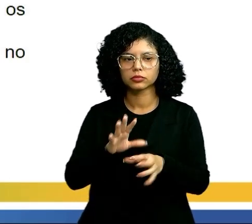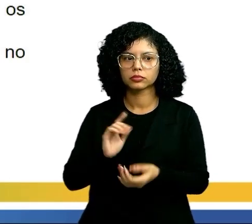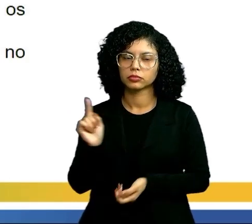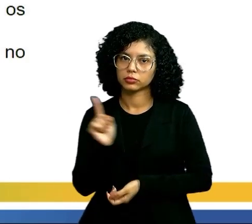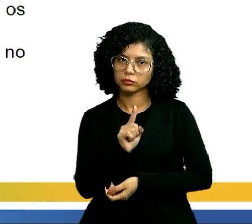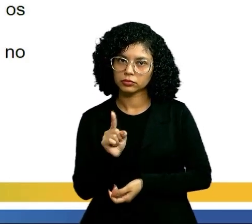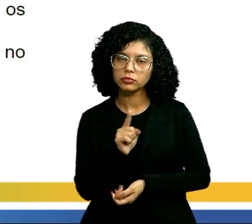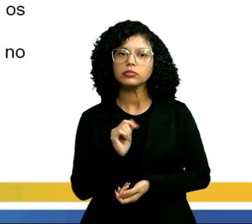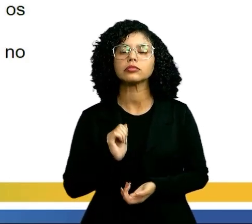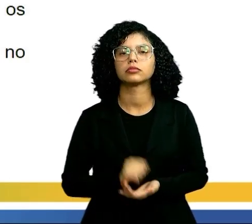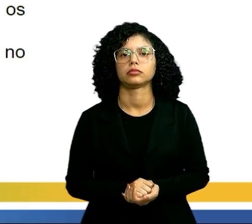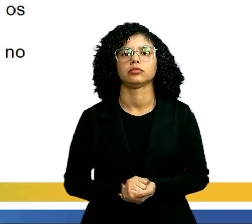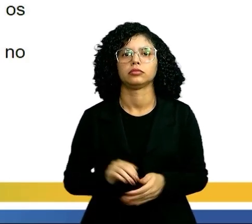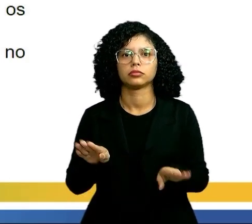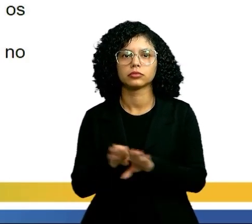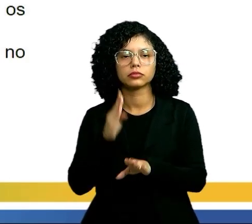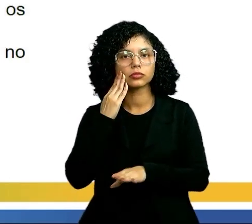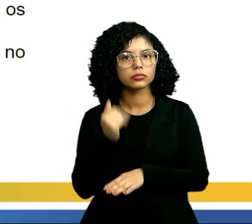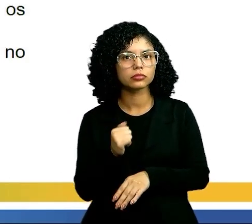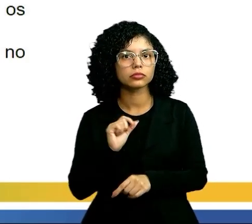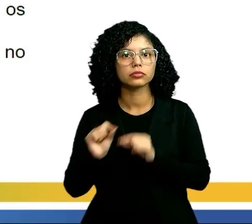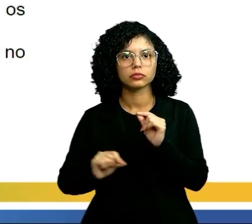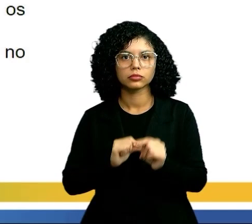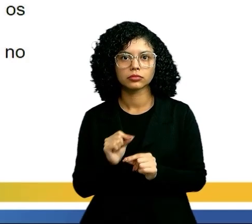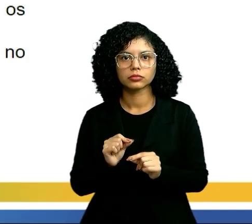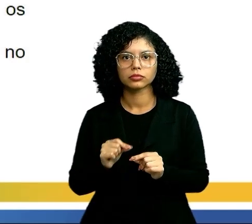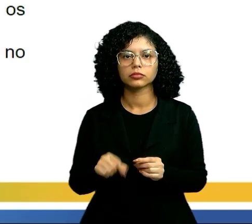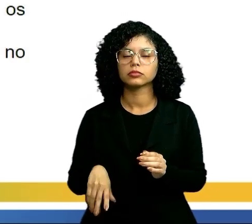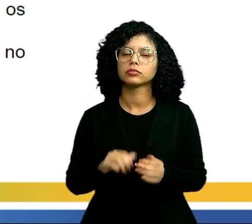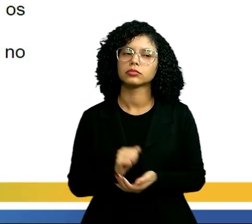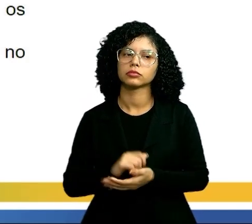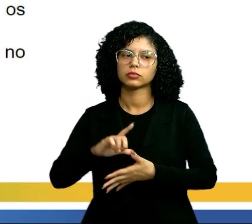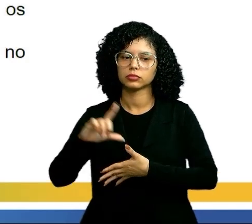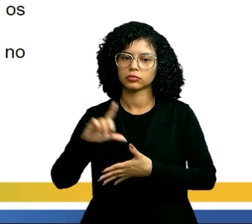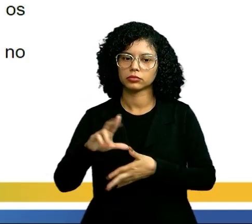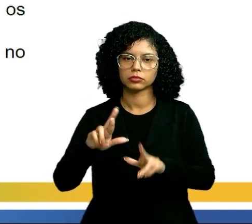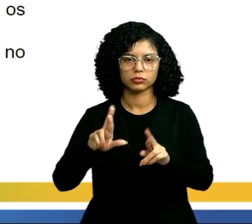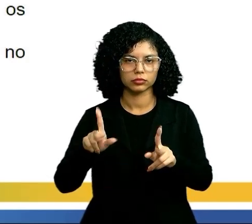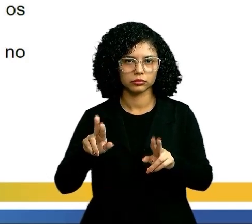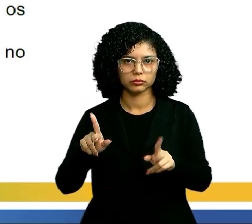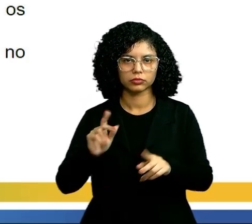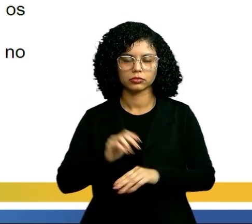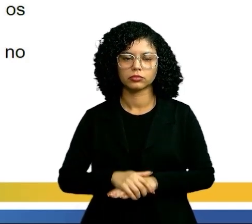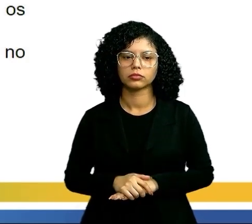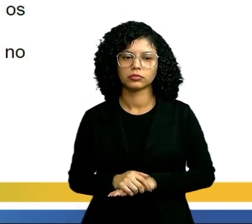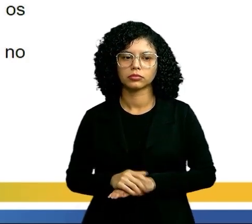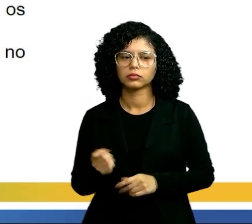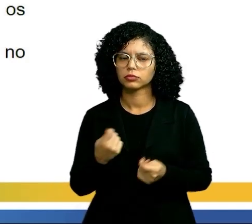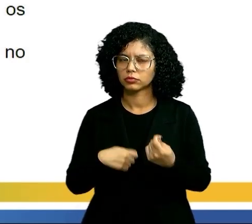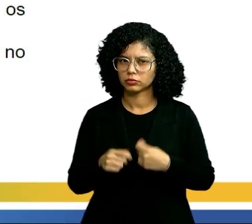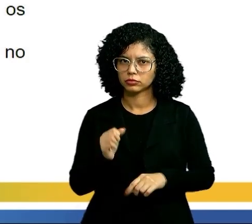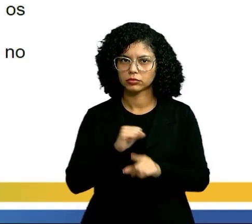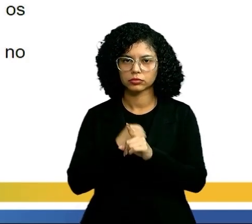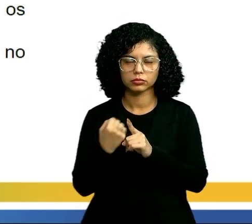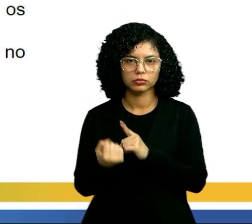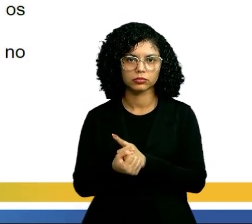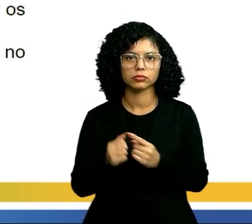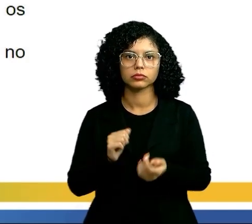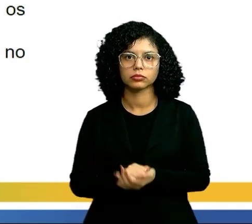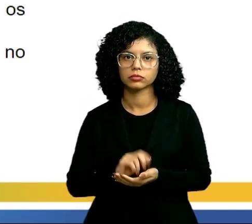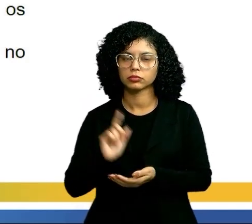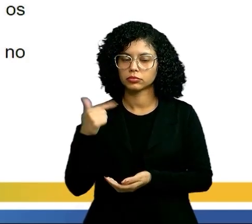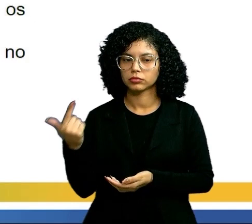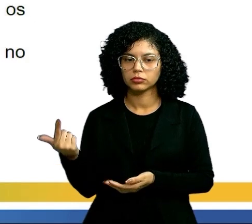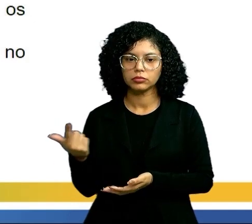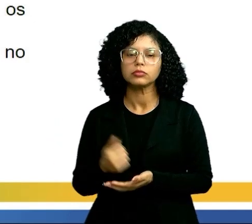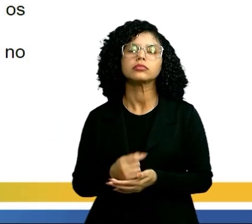Não, né, gente? A gente sabe que os países da América Latina, eles possuem diferenças econômicas, sociais e